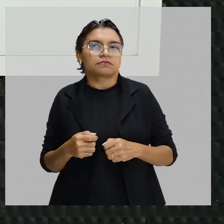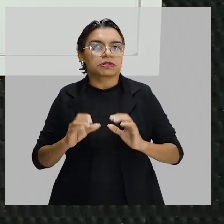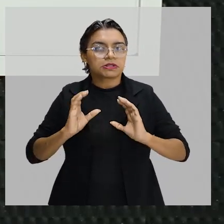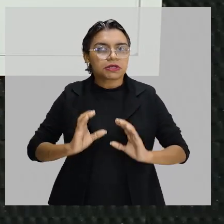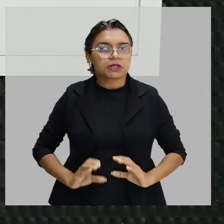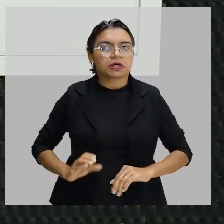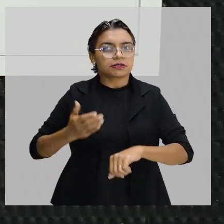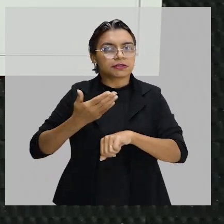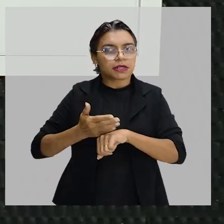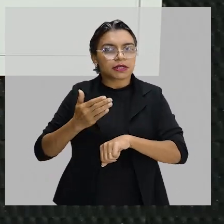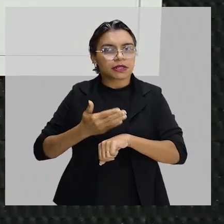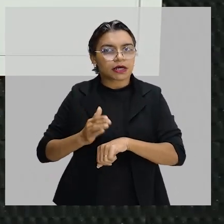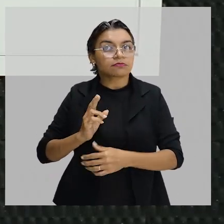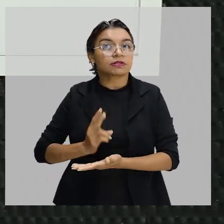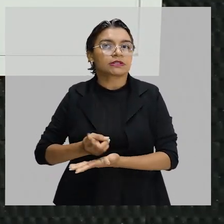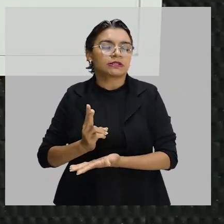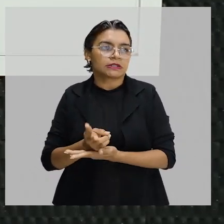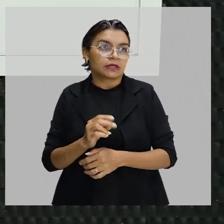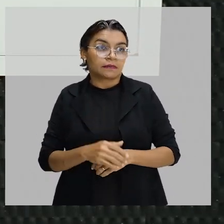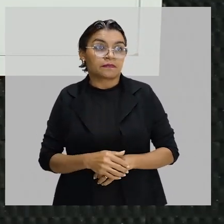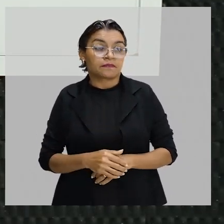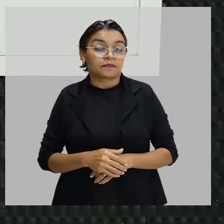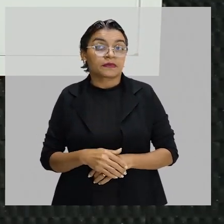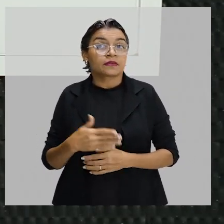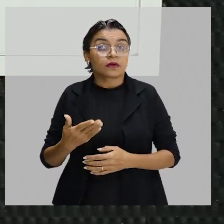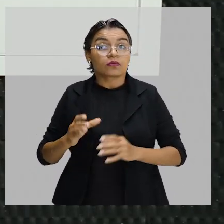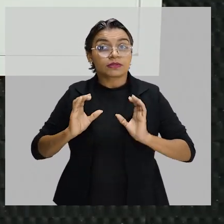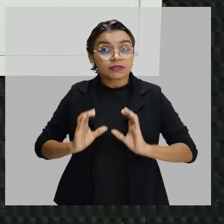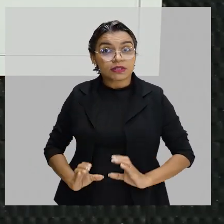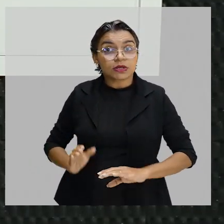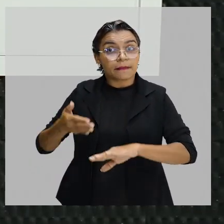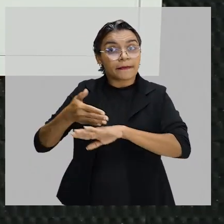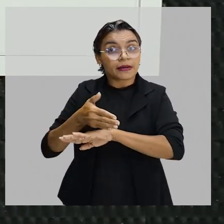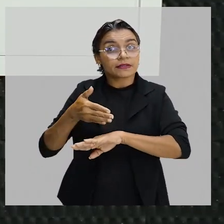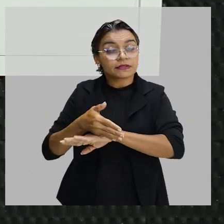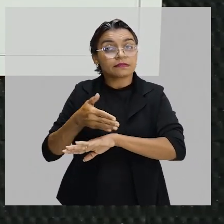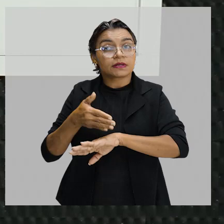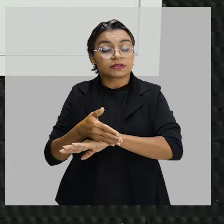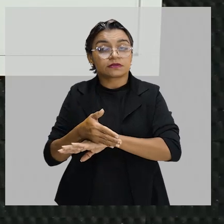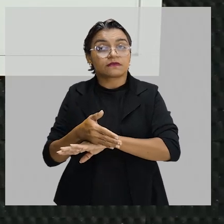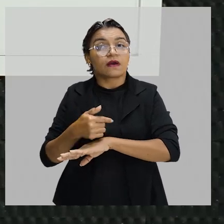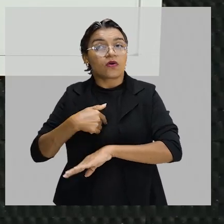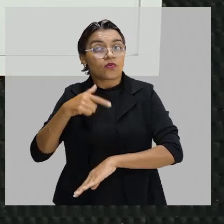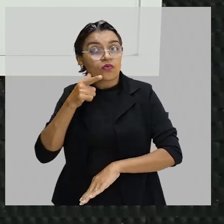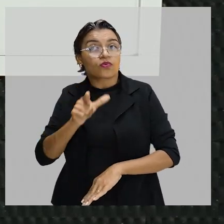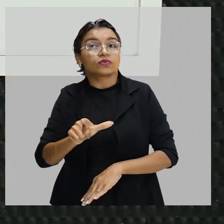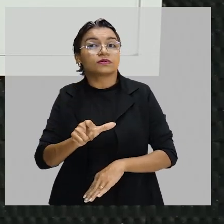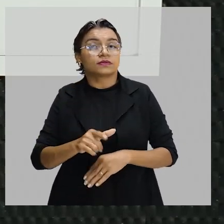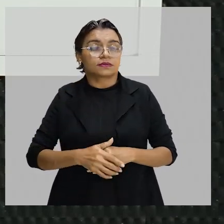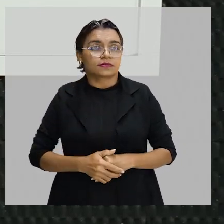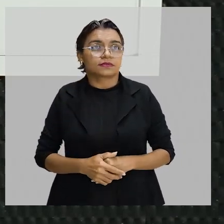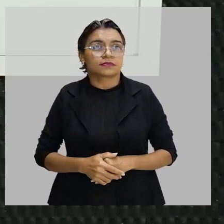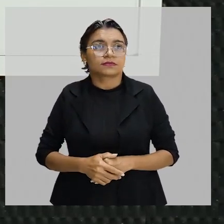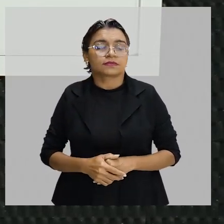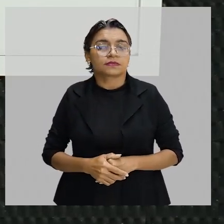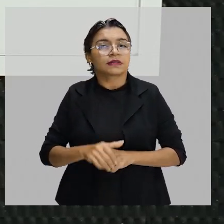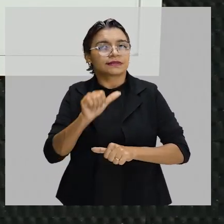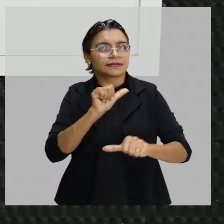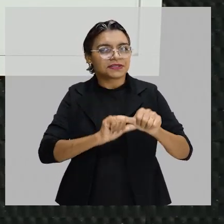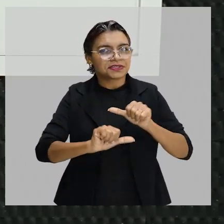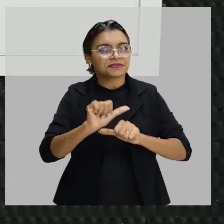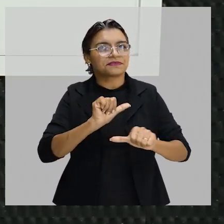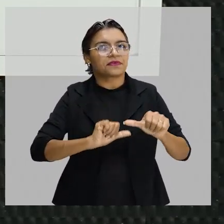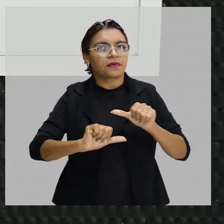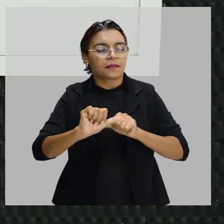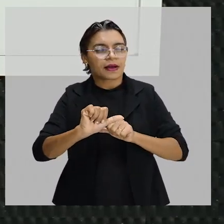ok? É dentro dessa cidadania participativa que eu vou conseguir, olha, transformar